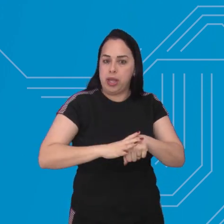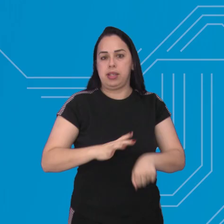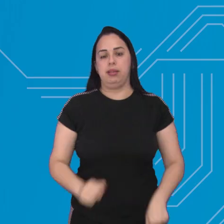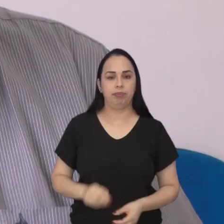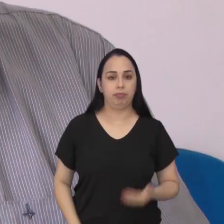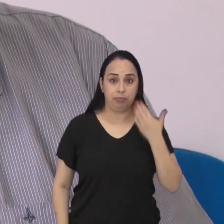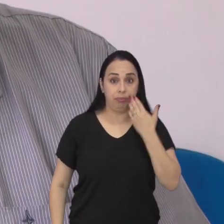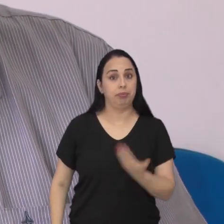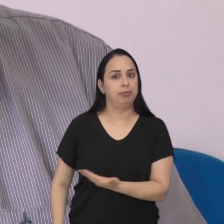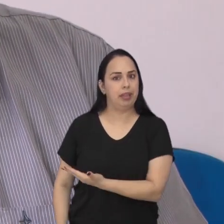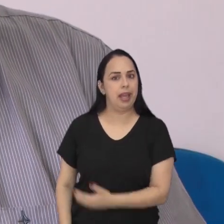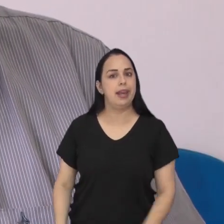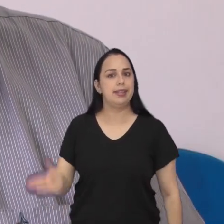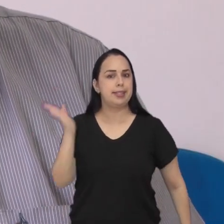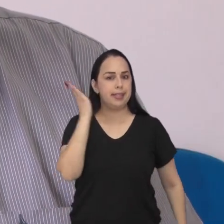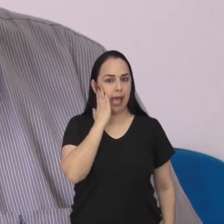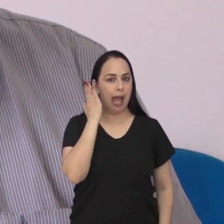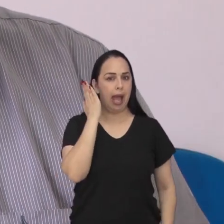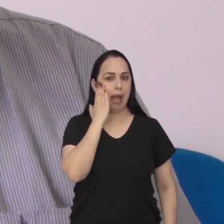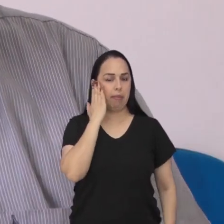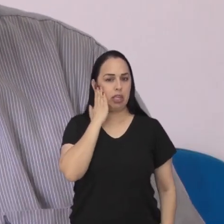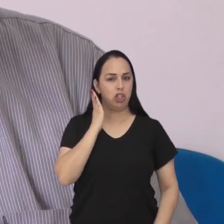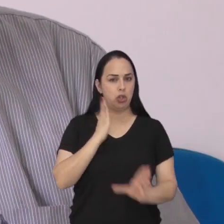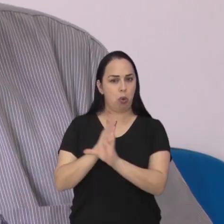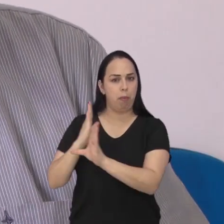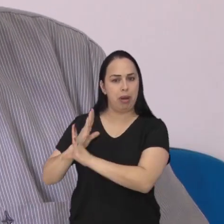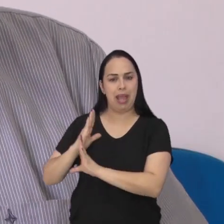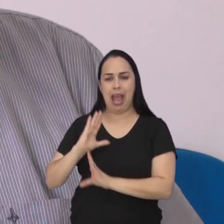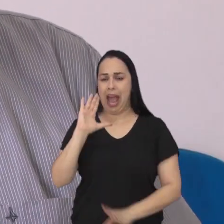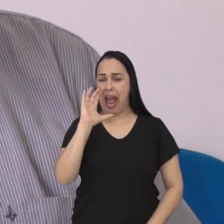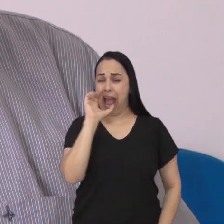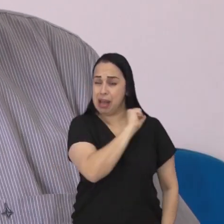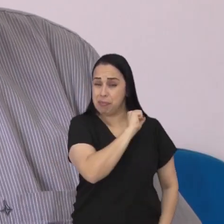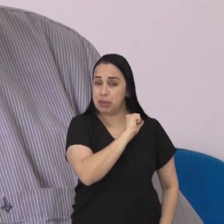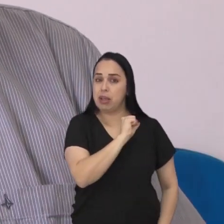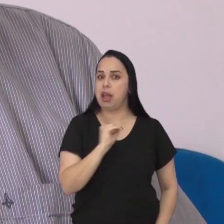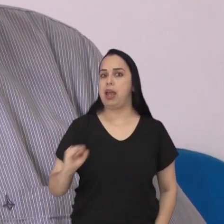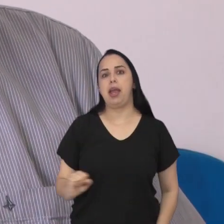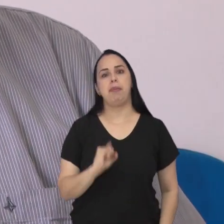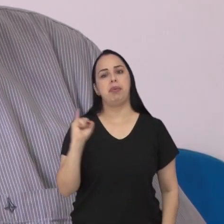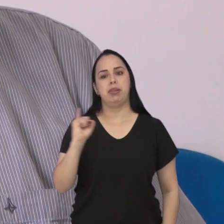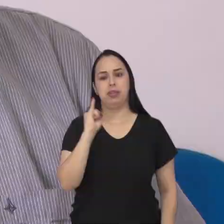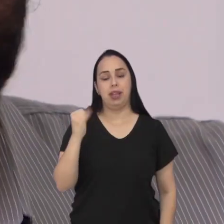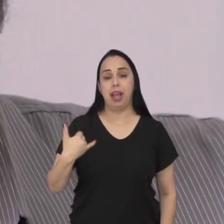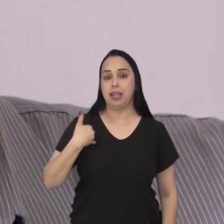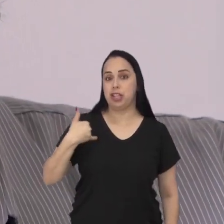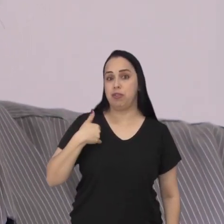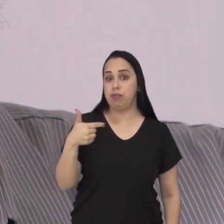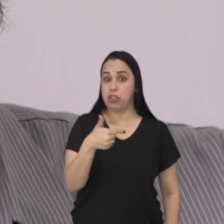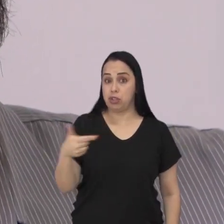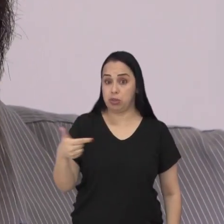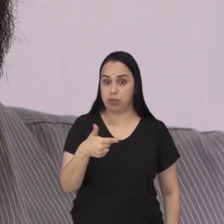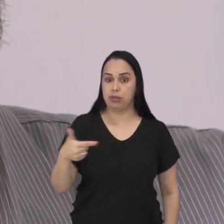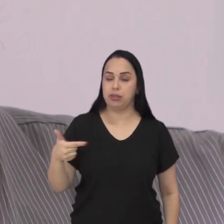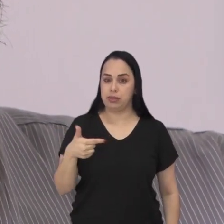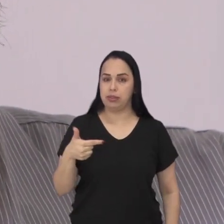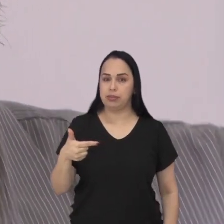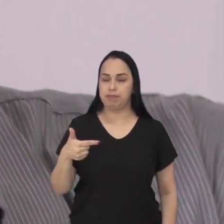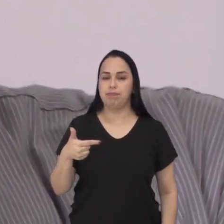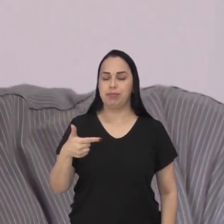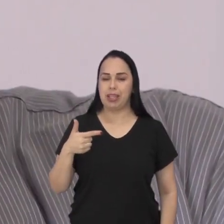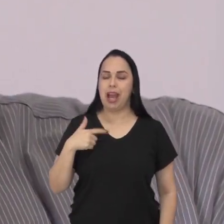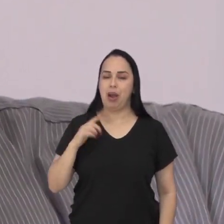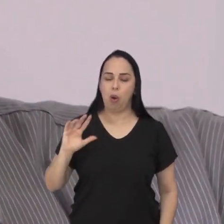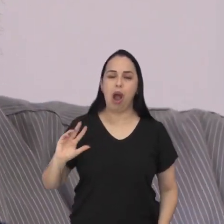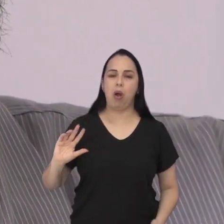doença. O Eduardo sabe da importância do diagnóstico precoce da trombose. Aos 22 anos,